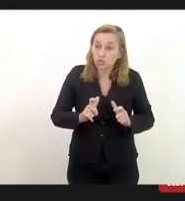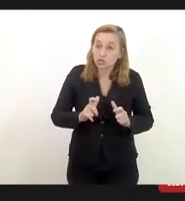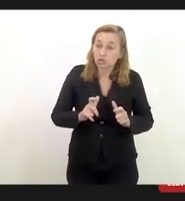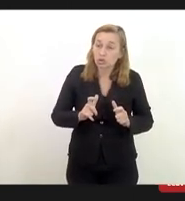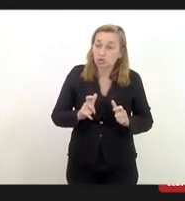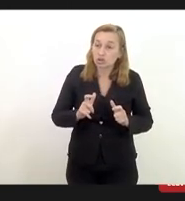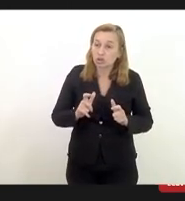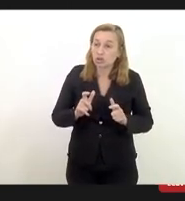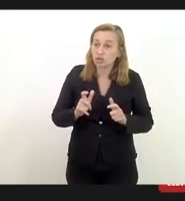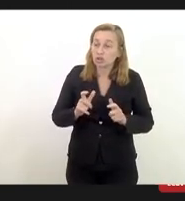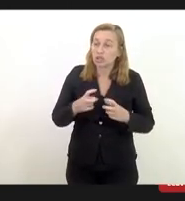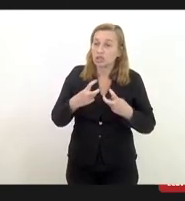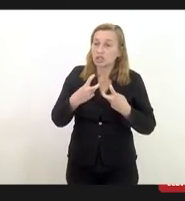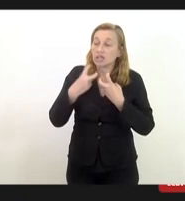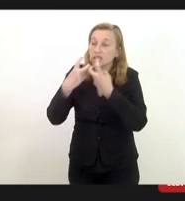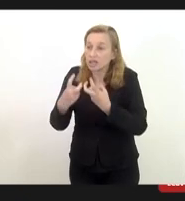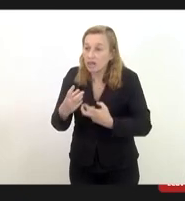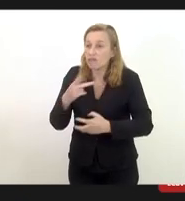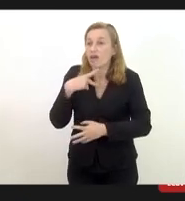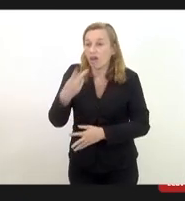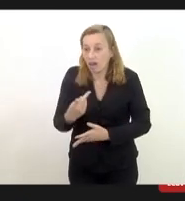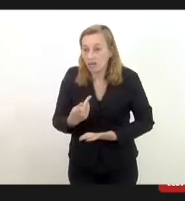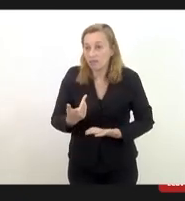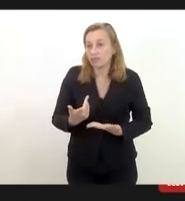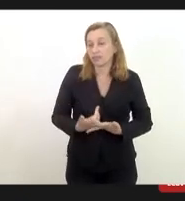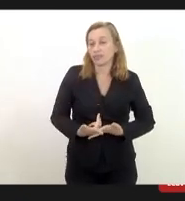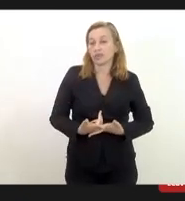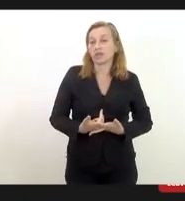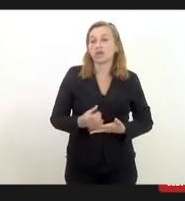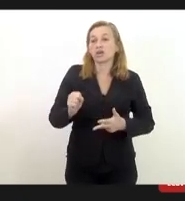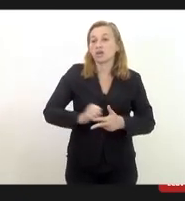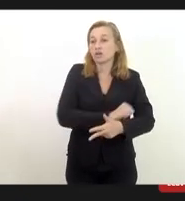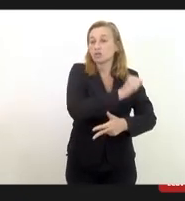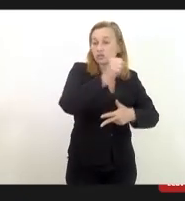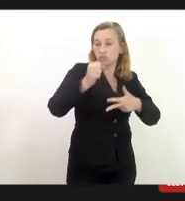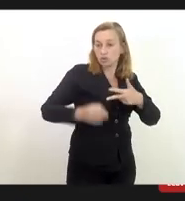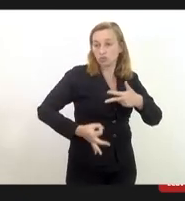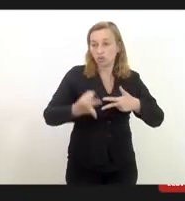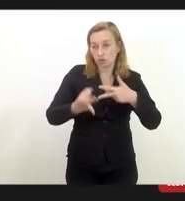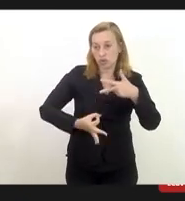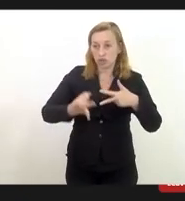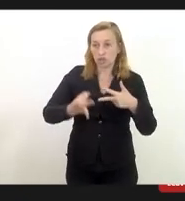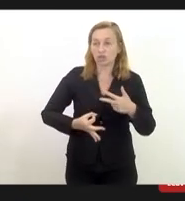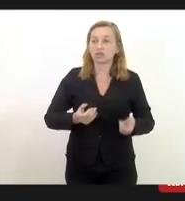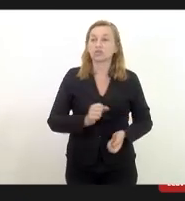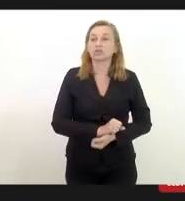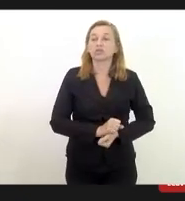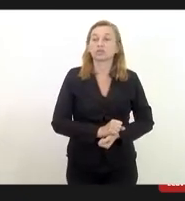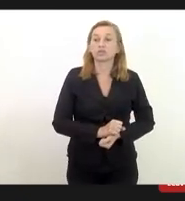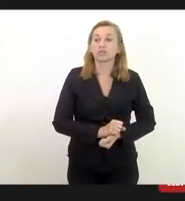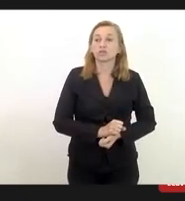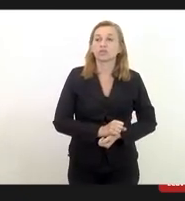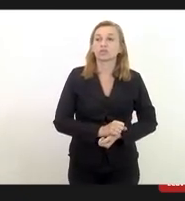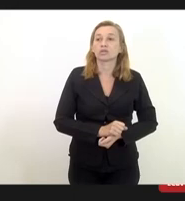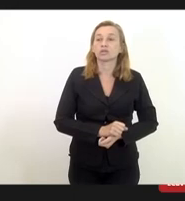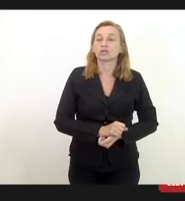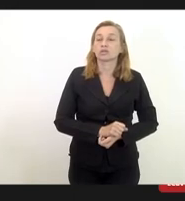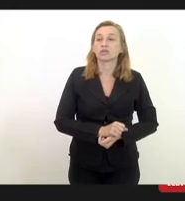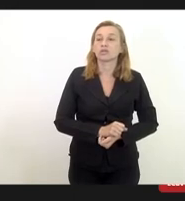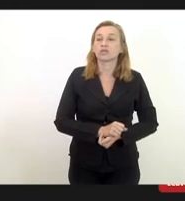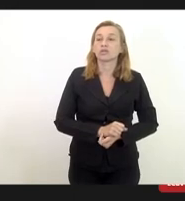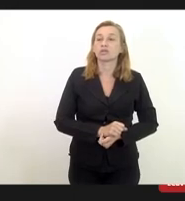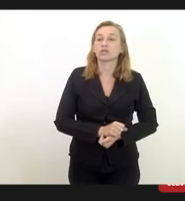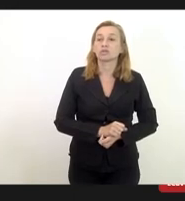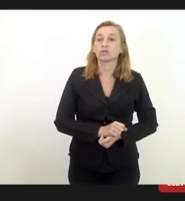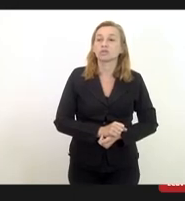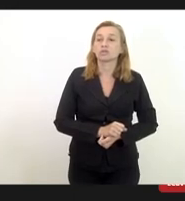alerta, para falar aos poderes públicos, a quem deve, que